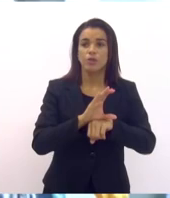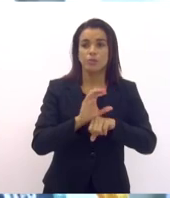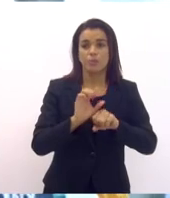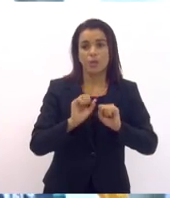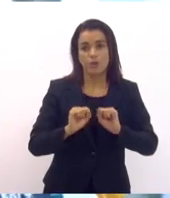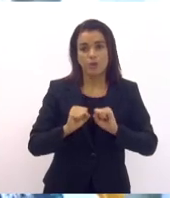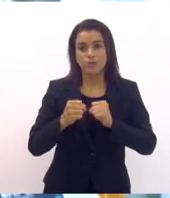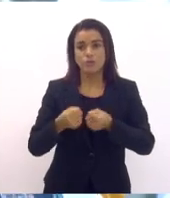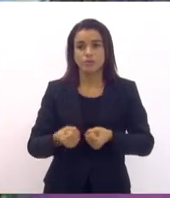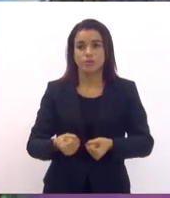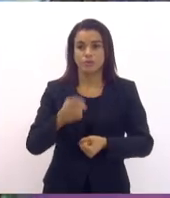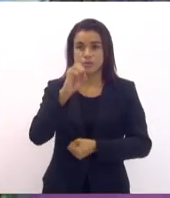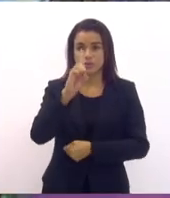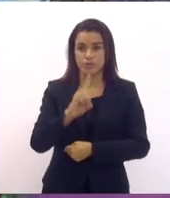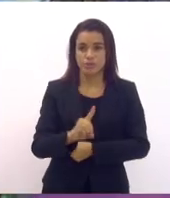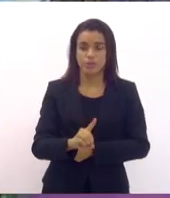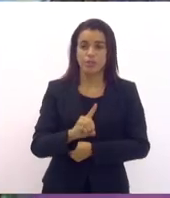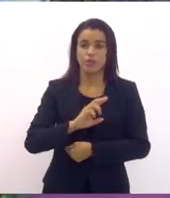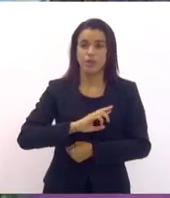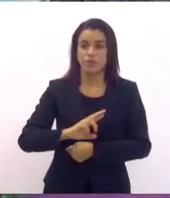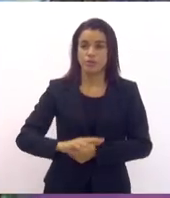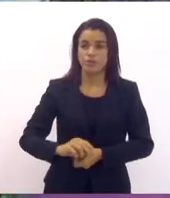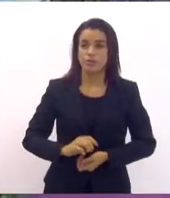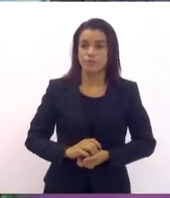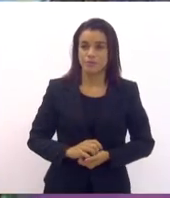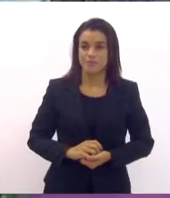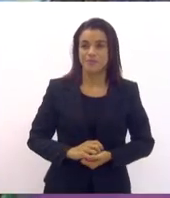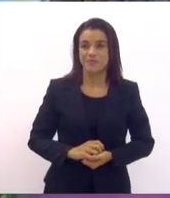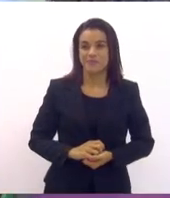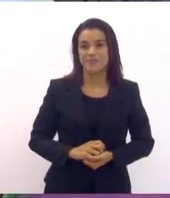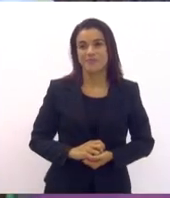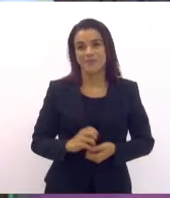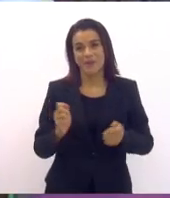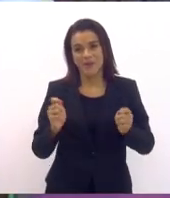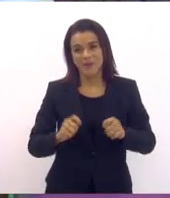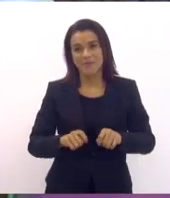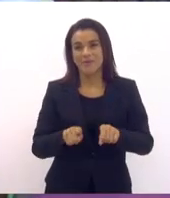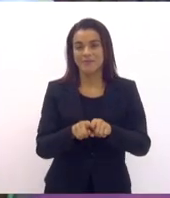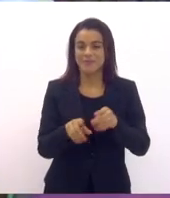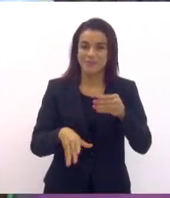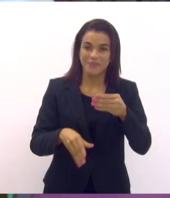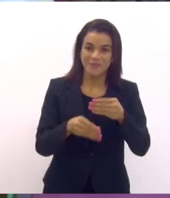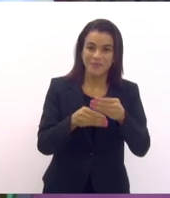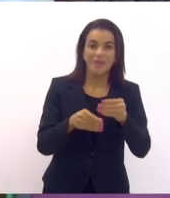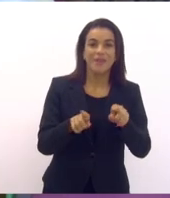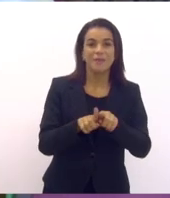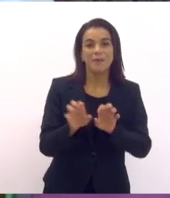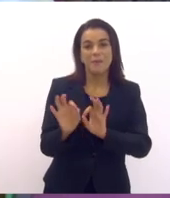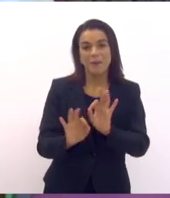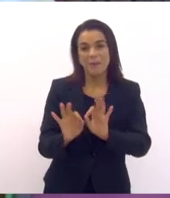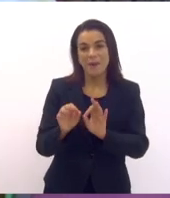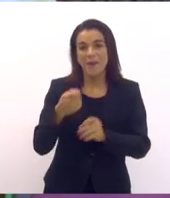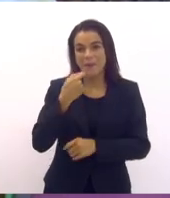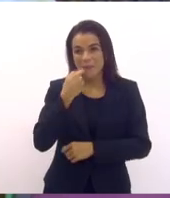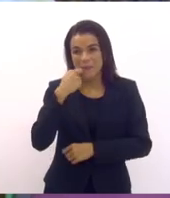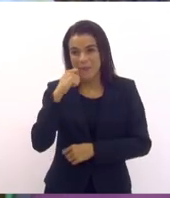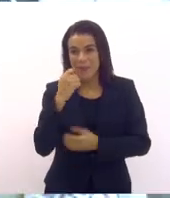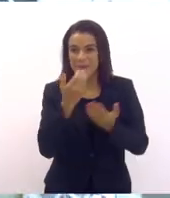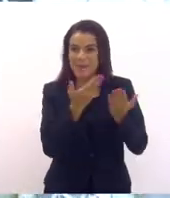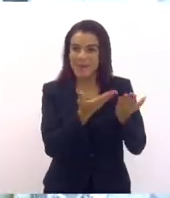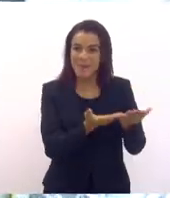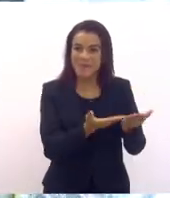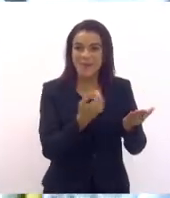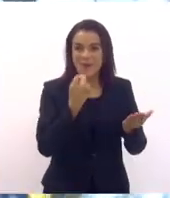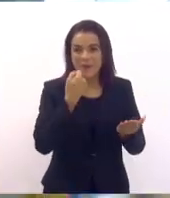direitos religiosos faz um pto também sim e aí eu preciso completar e prepara o pão pro Cardeal é o pão